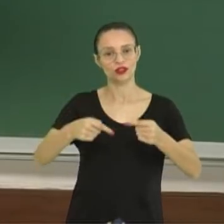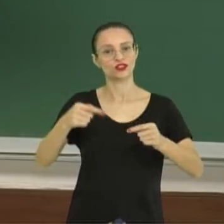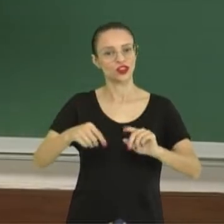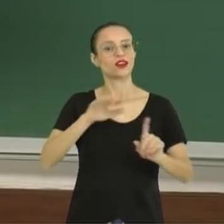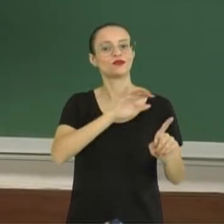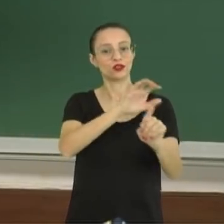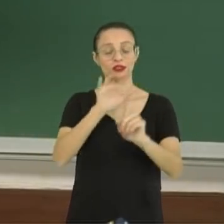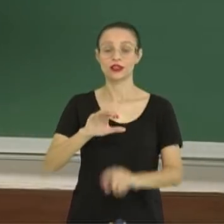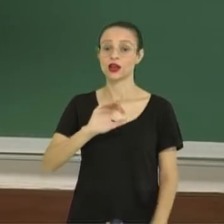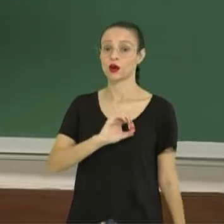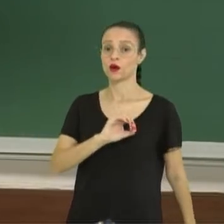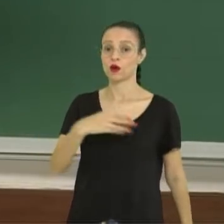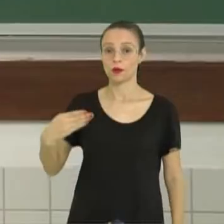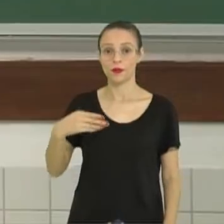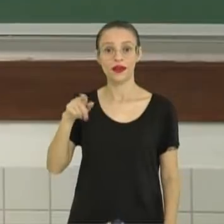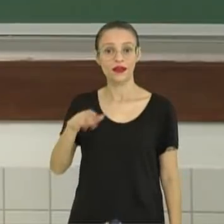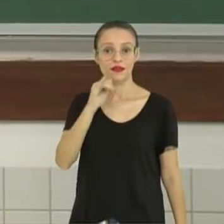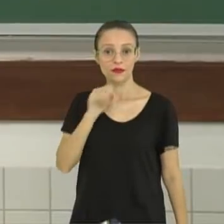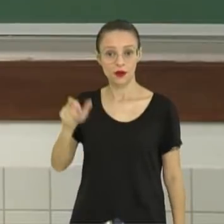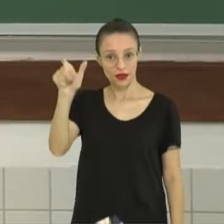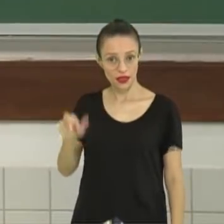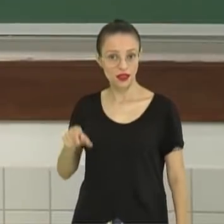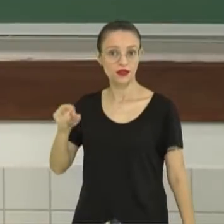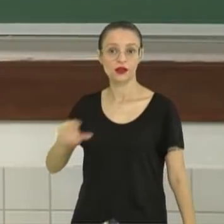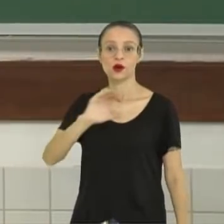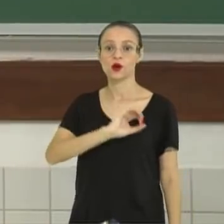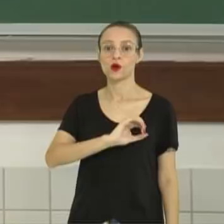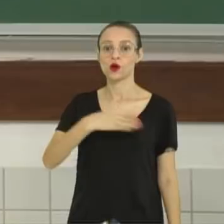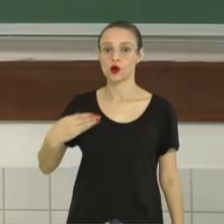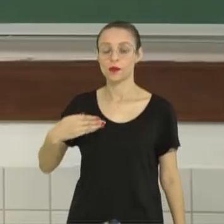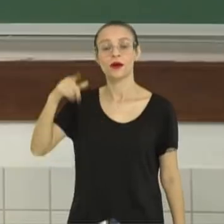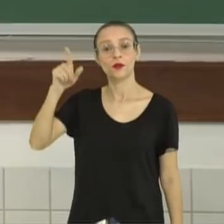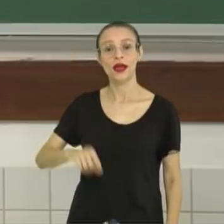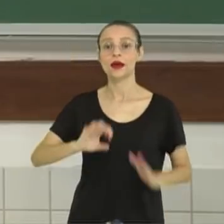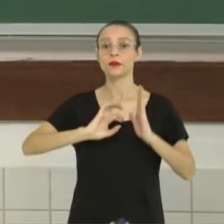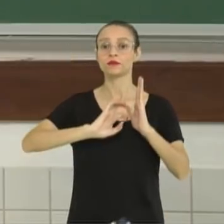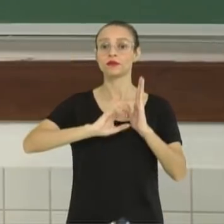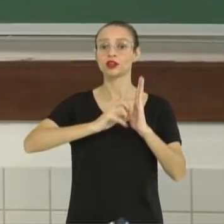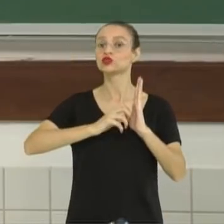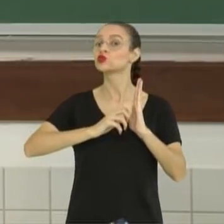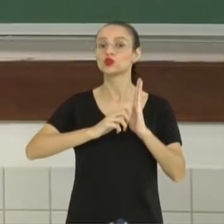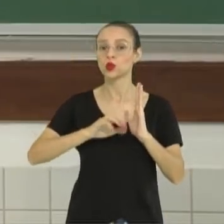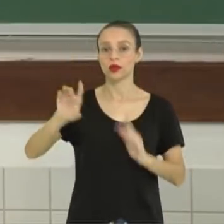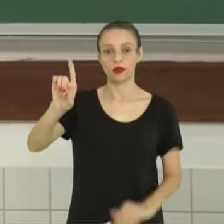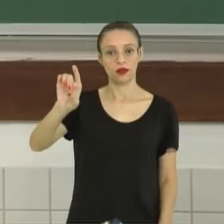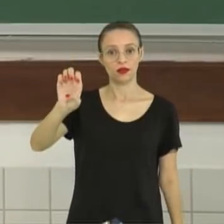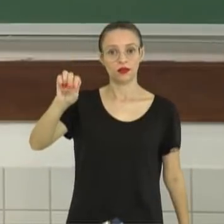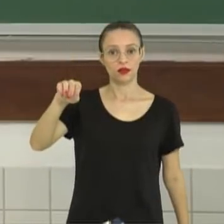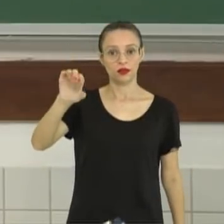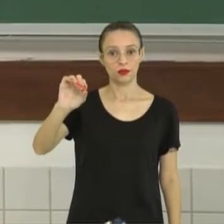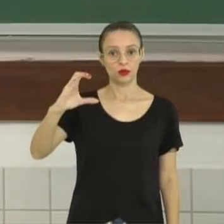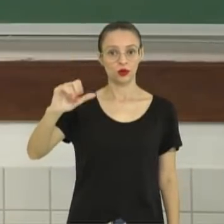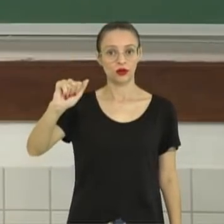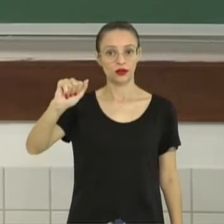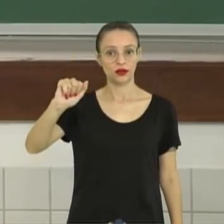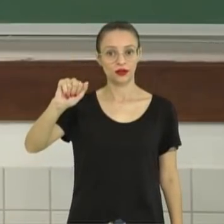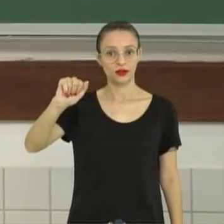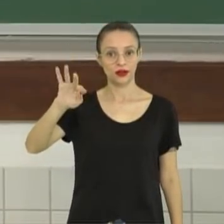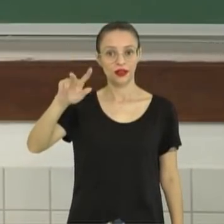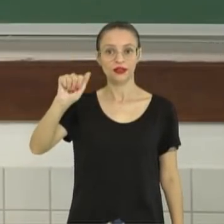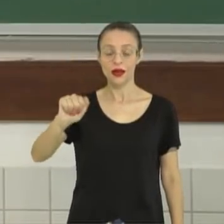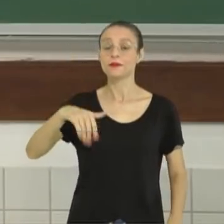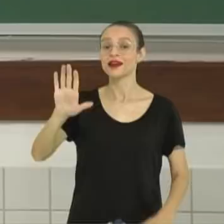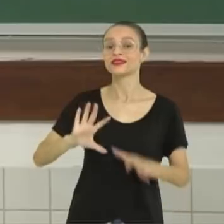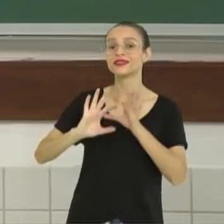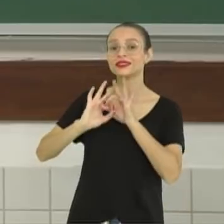O Barack Obama foi um exemplo. Então, o governo do Barack Obama era um governo democrata, né, mais liberal,